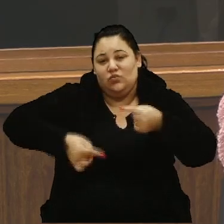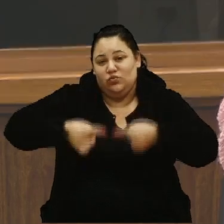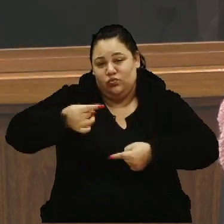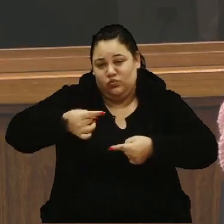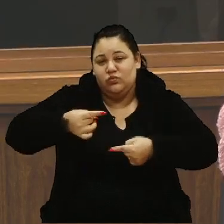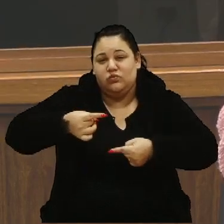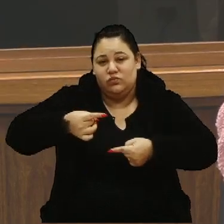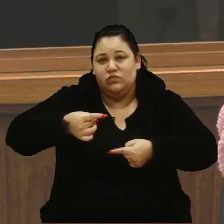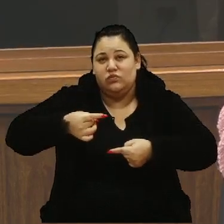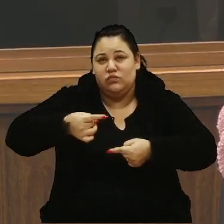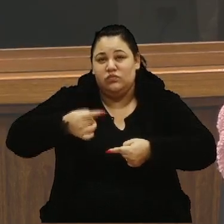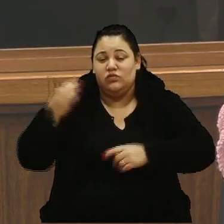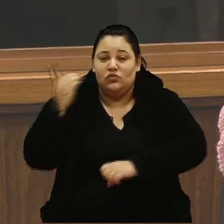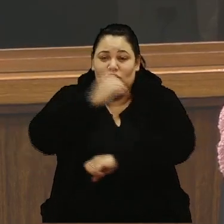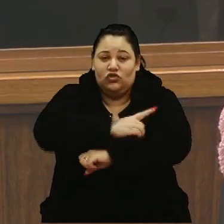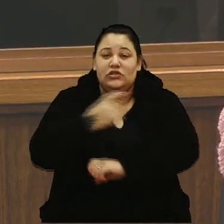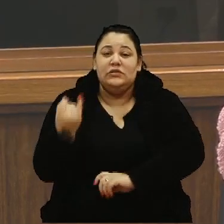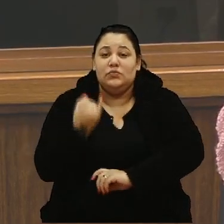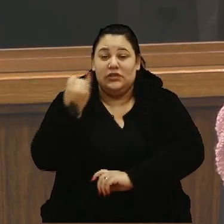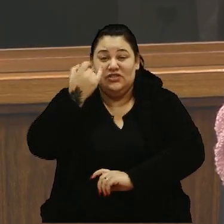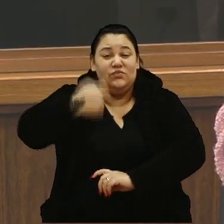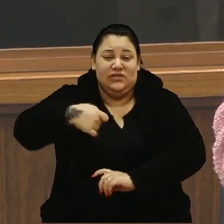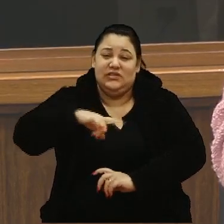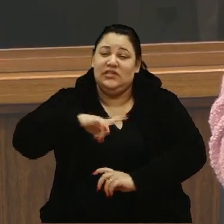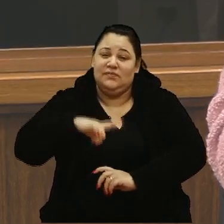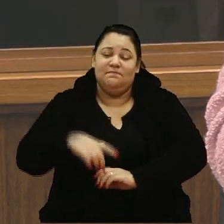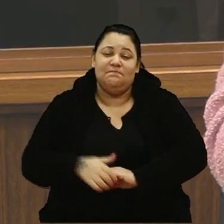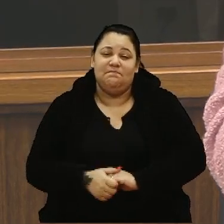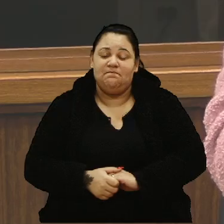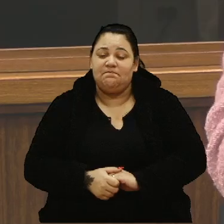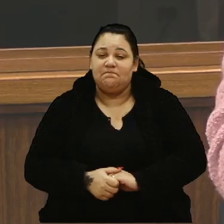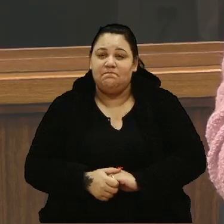essas datas importantes.